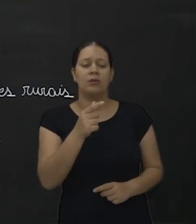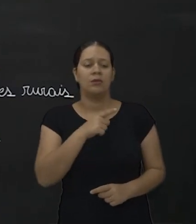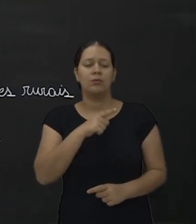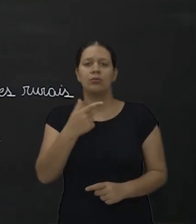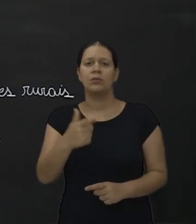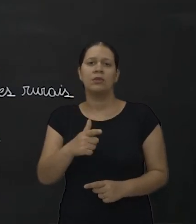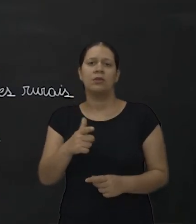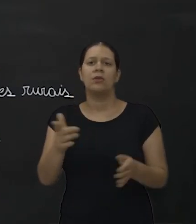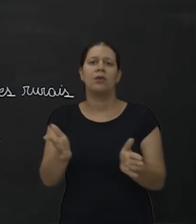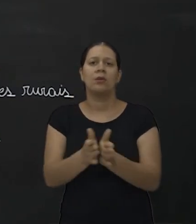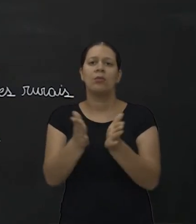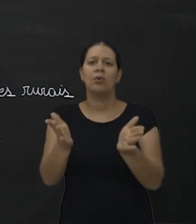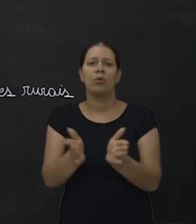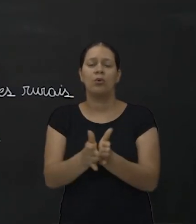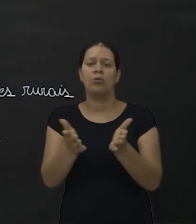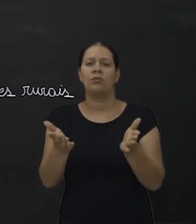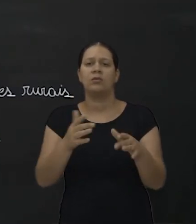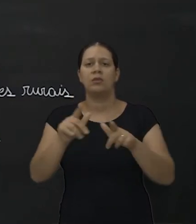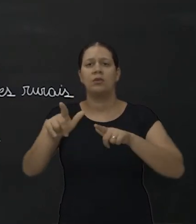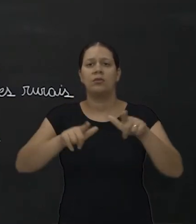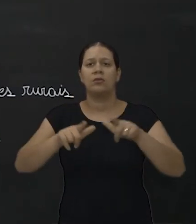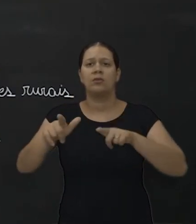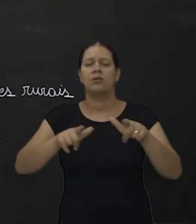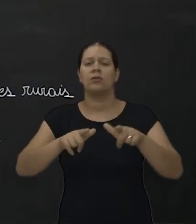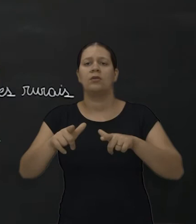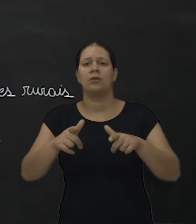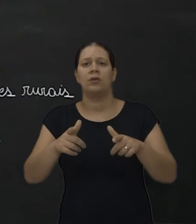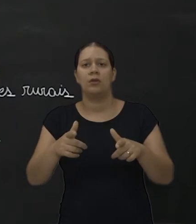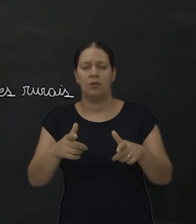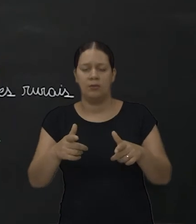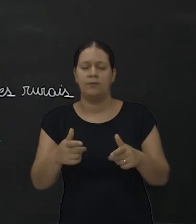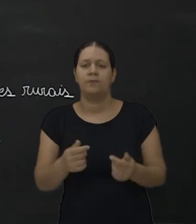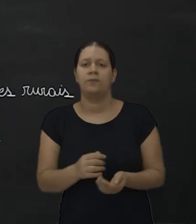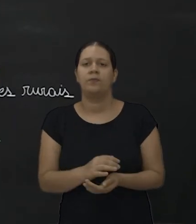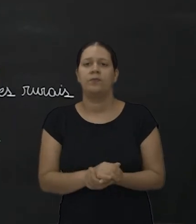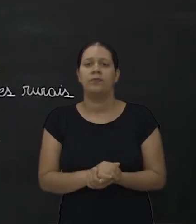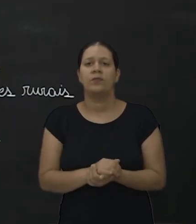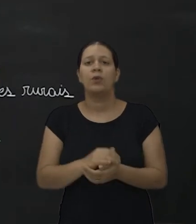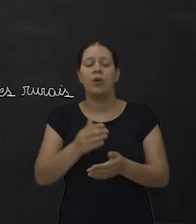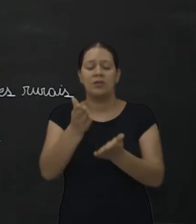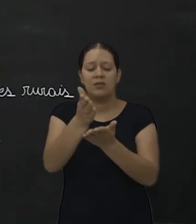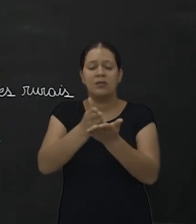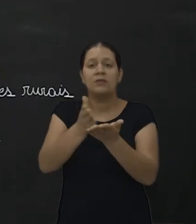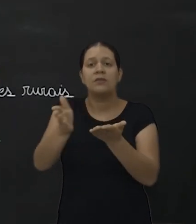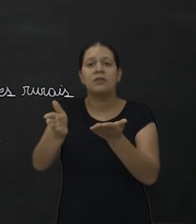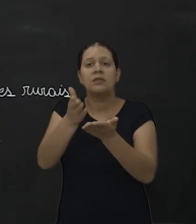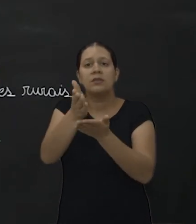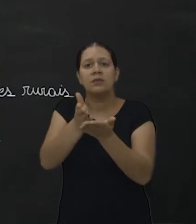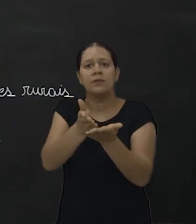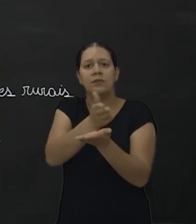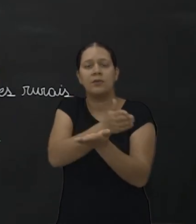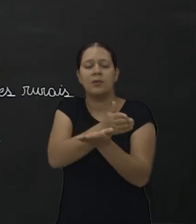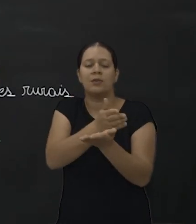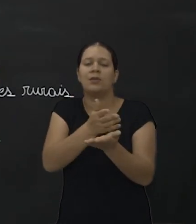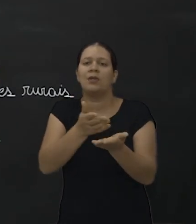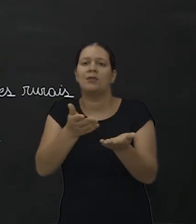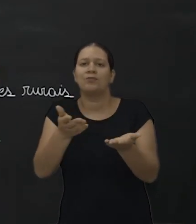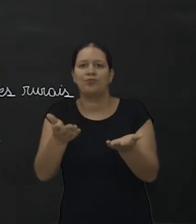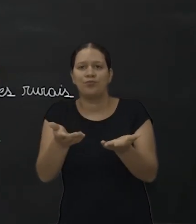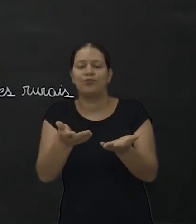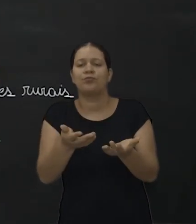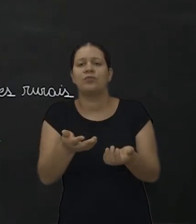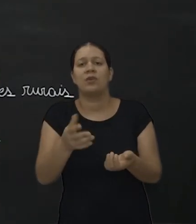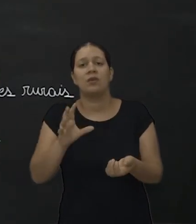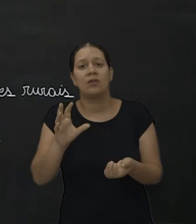e trabalhavam, e que na verdade movimentavam toda essa lavoura. Essa divisão, que infelizmente